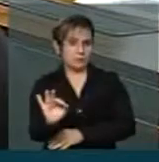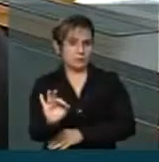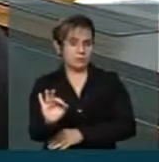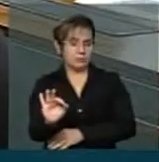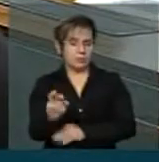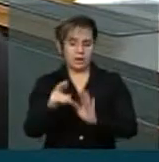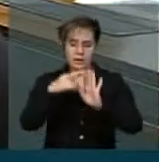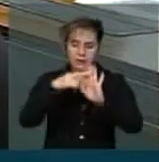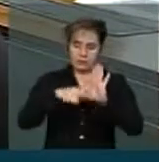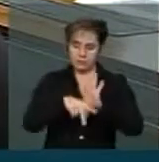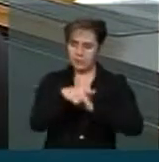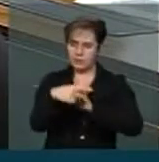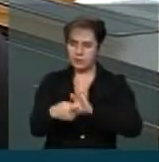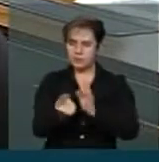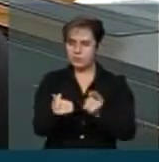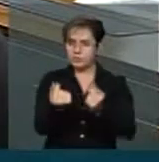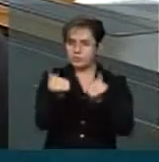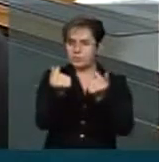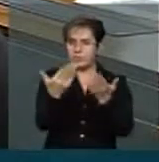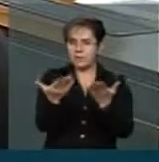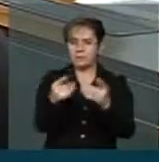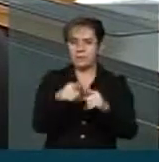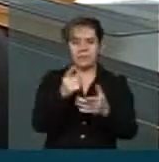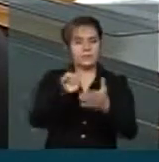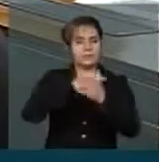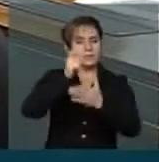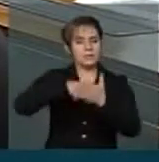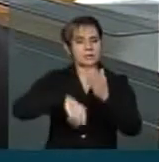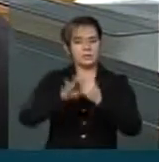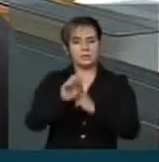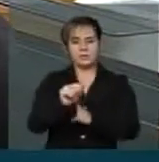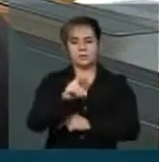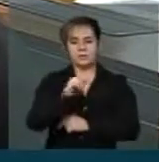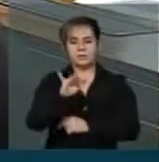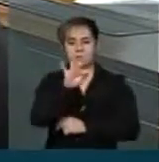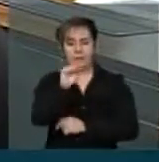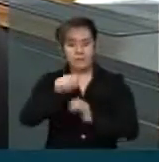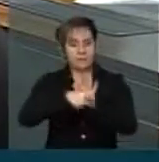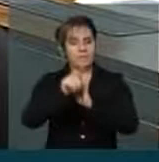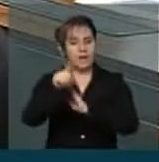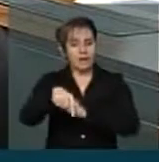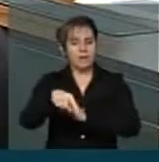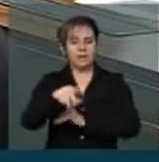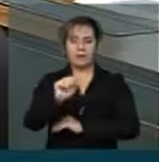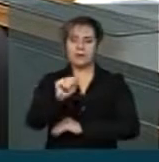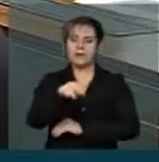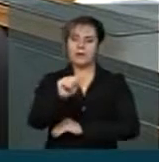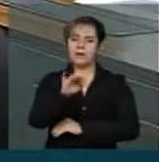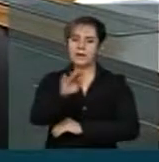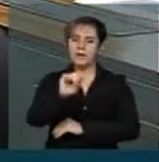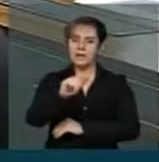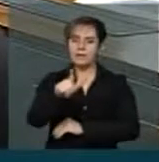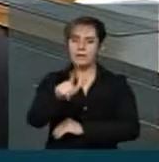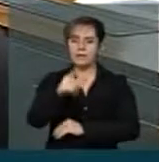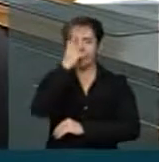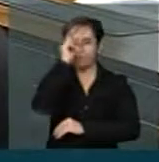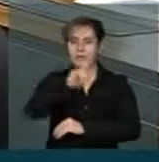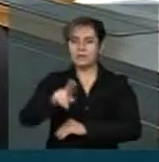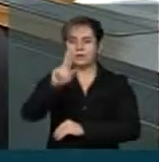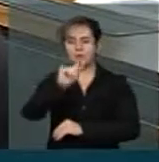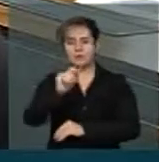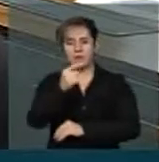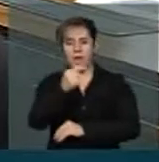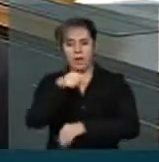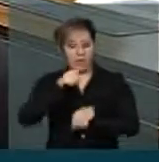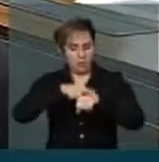a regulação desse tipo de preço, mas a tarifa de interconexão o é. E se a gente tarifar a interconexão para quem usa essa minutagem